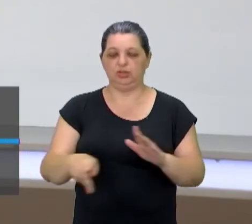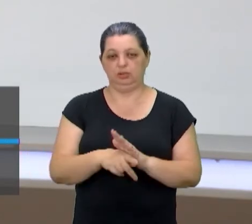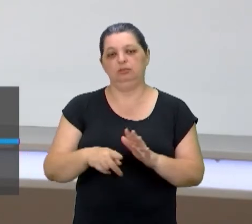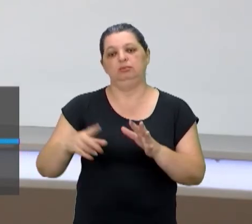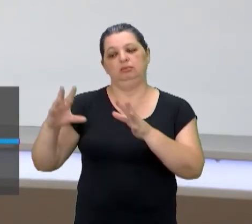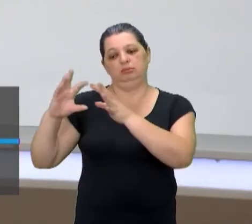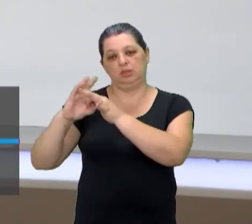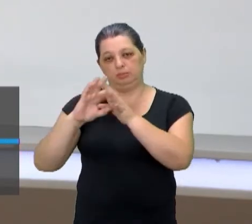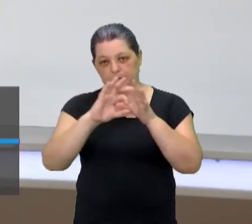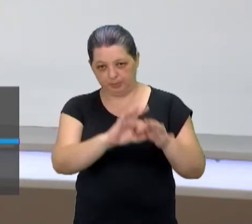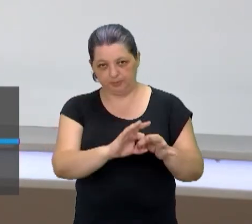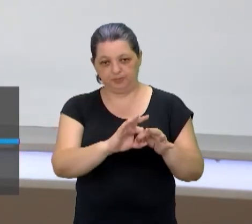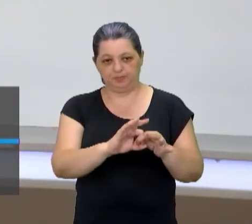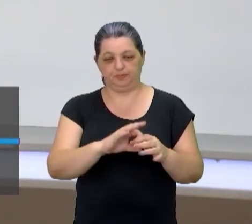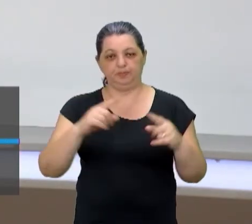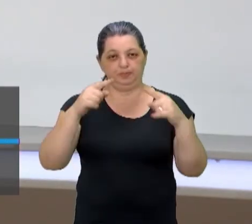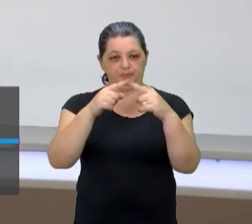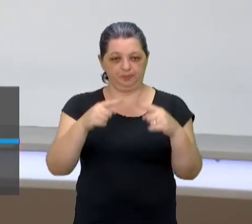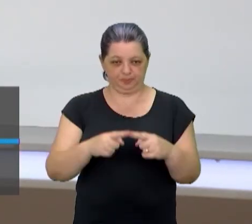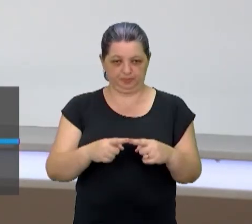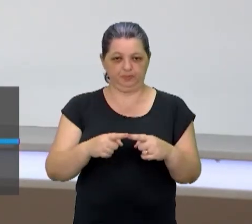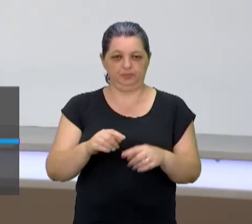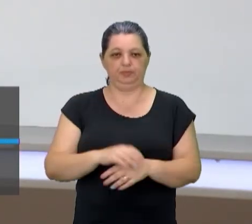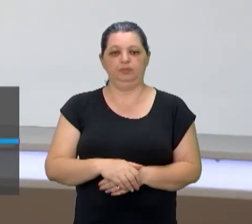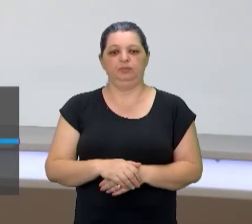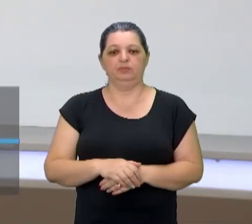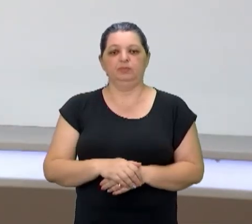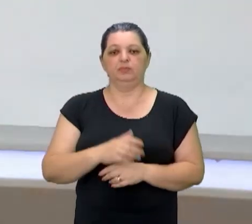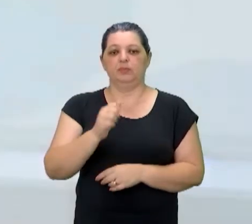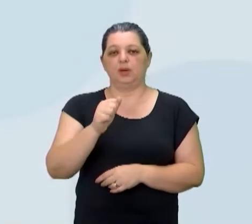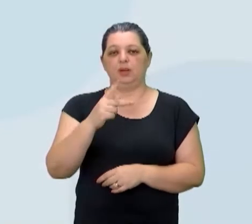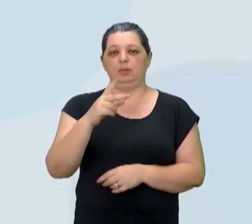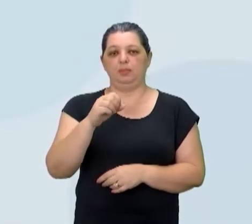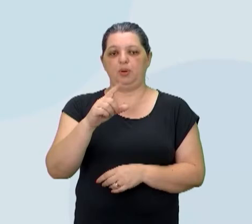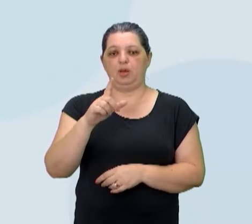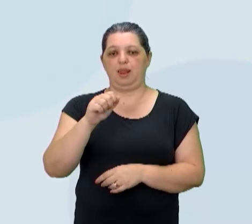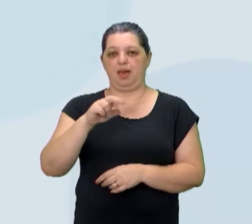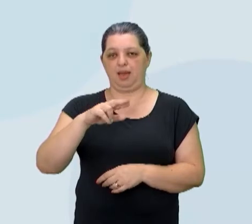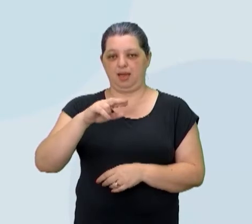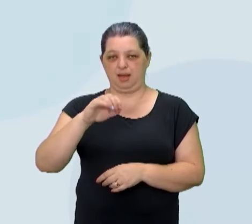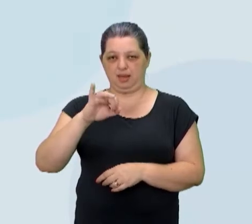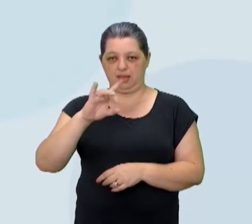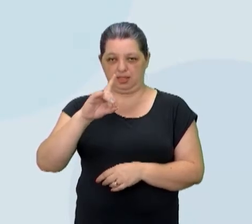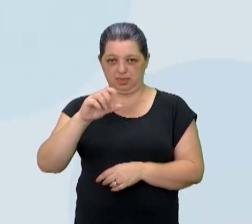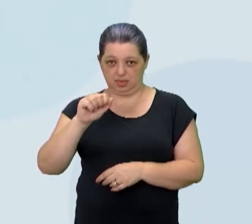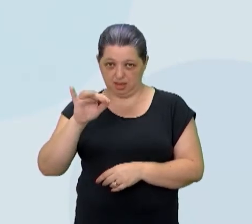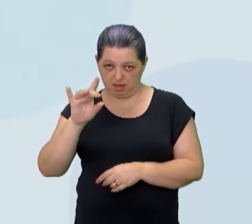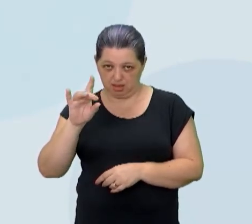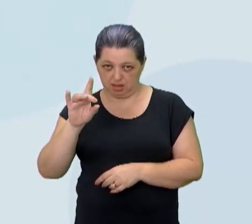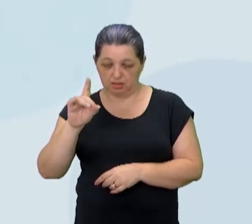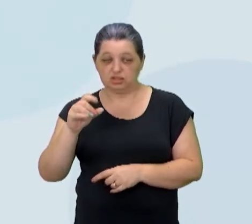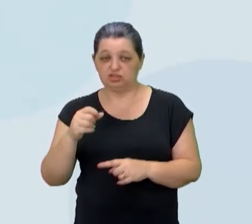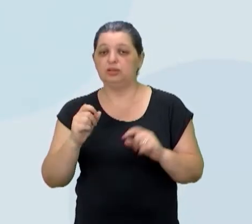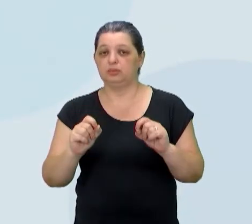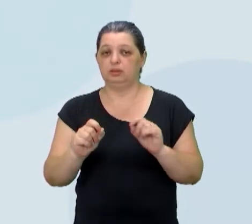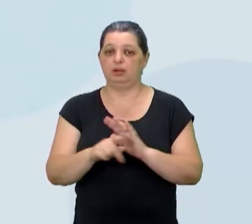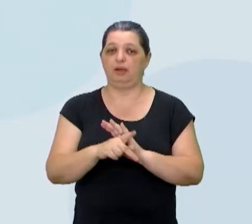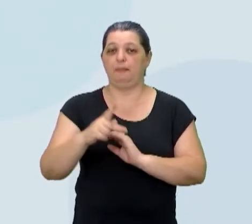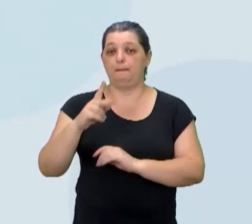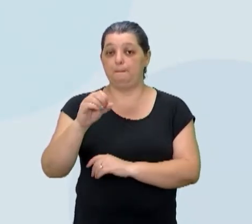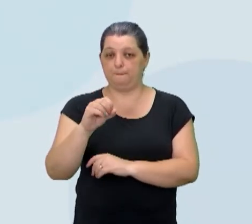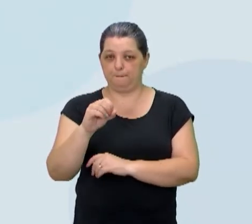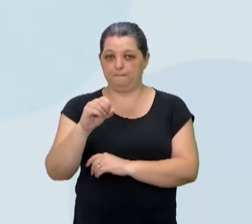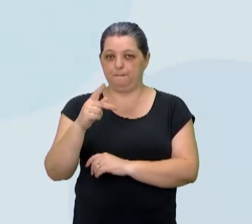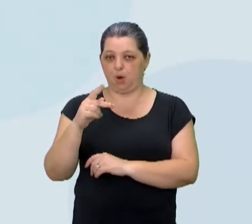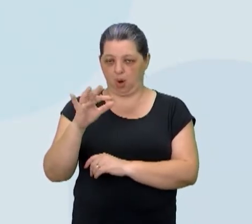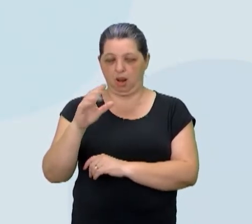outra. Aí, polaridade, né? Volta para o slide. A polaridade da ligação mostra como os átomos